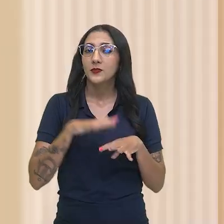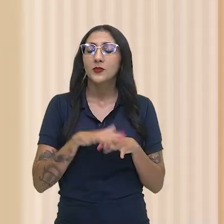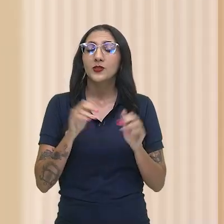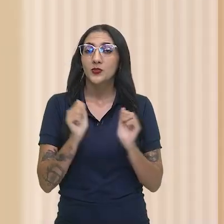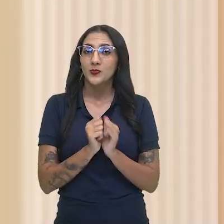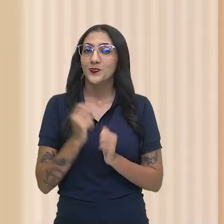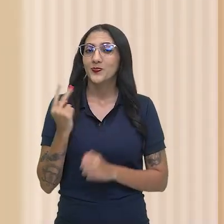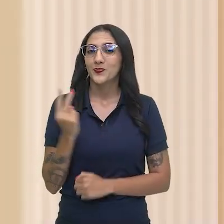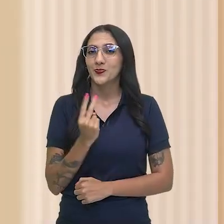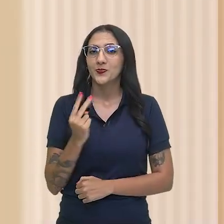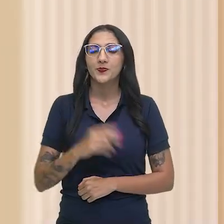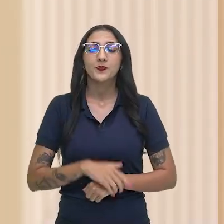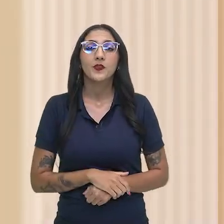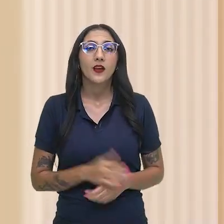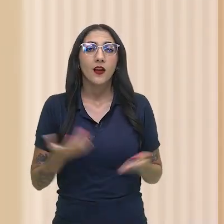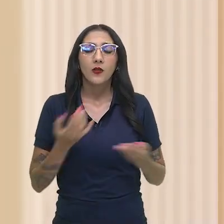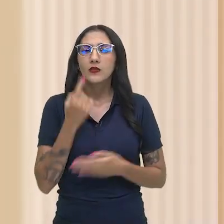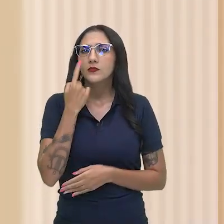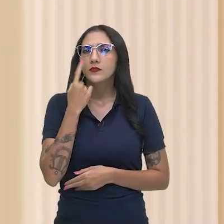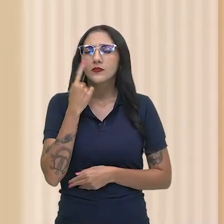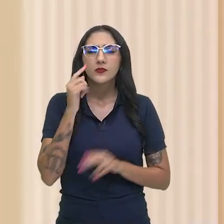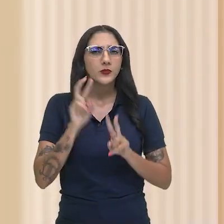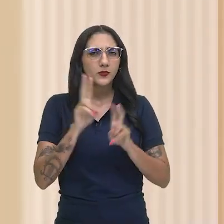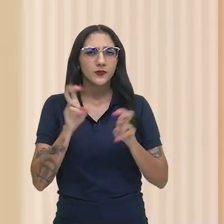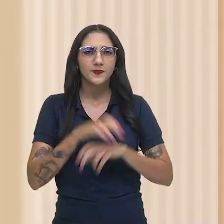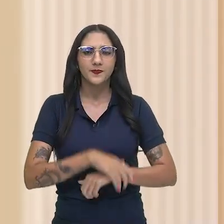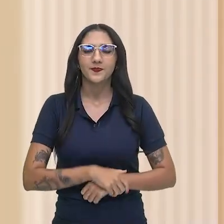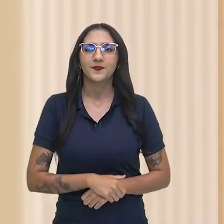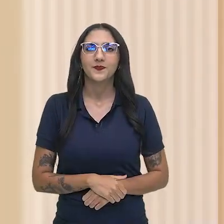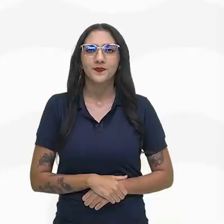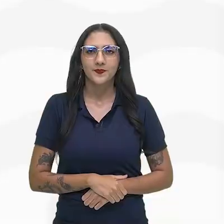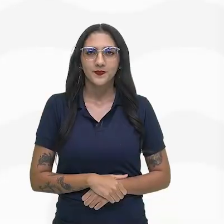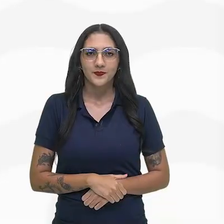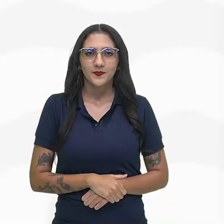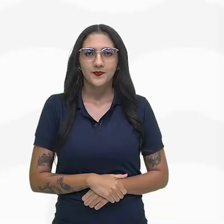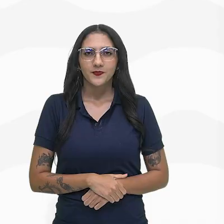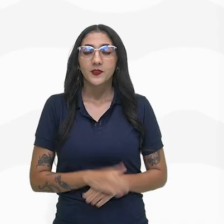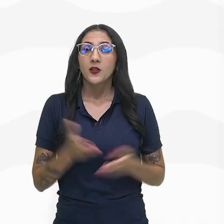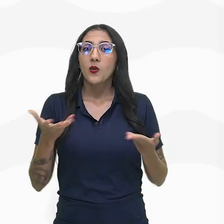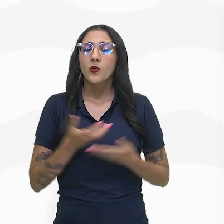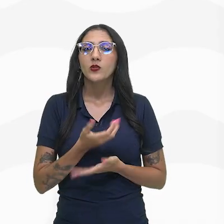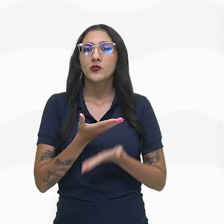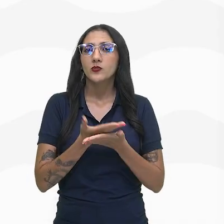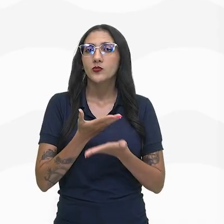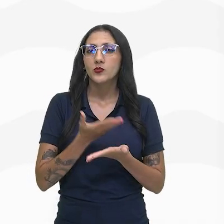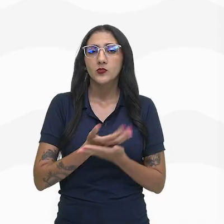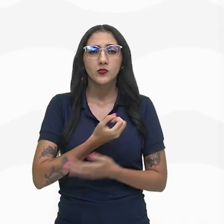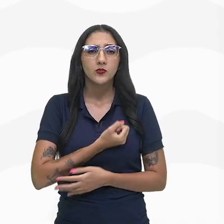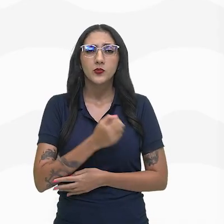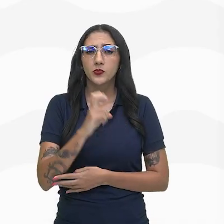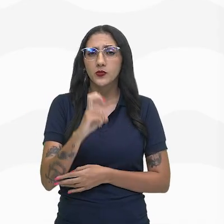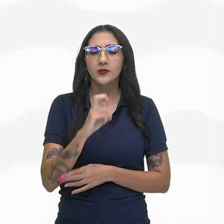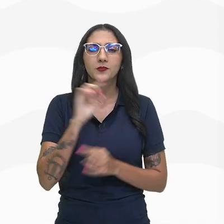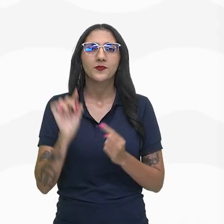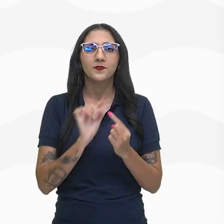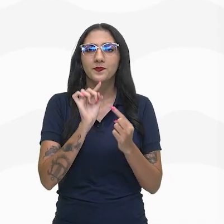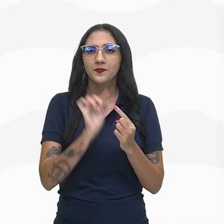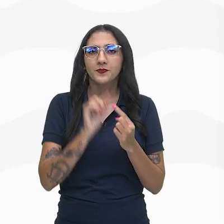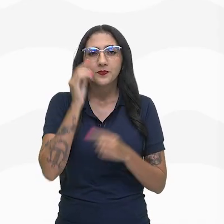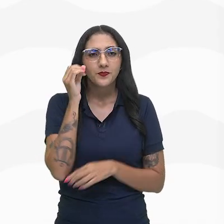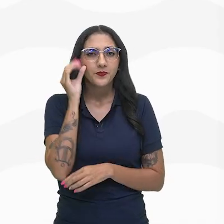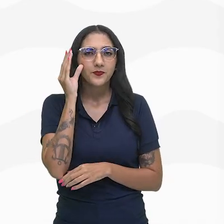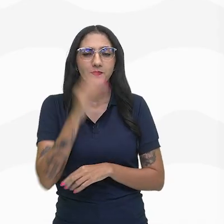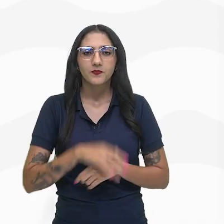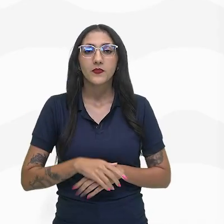professora Manuela. Vamos então observar a aula de hoje. Essa aula é a de número 5. O objeto de conhecimento